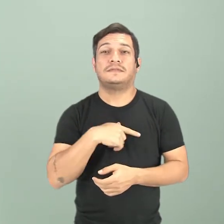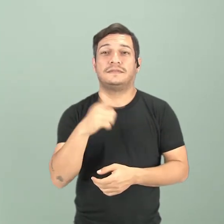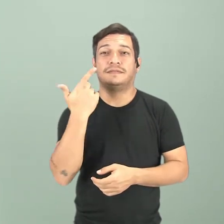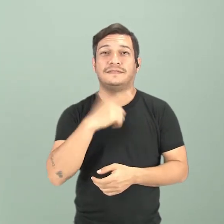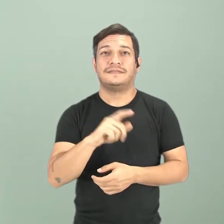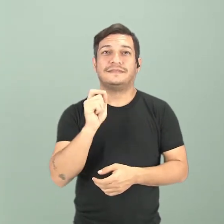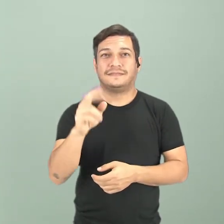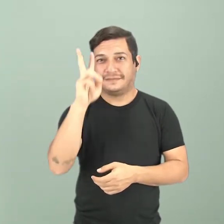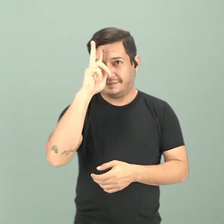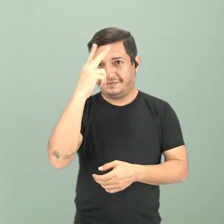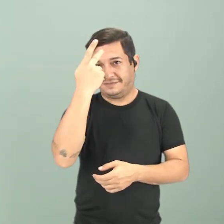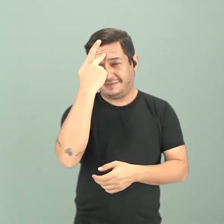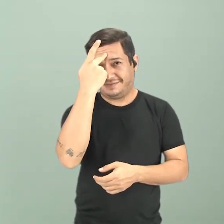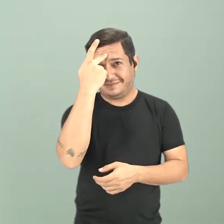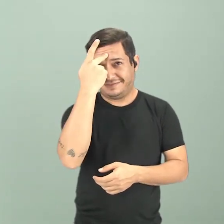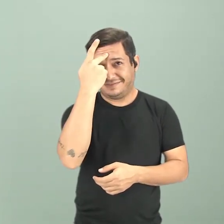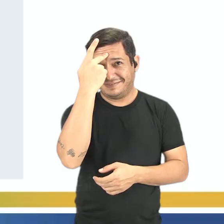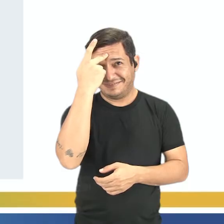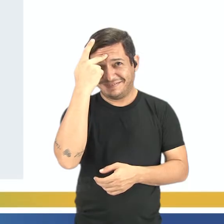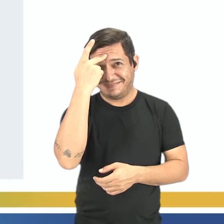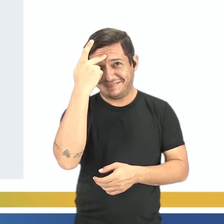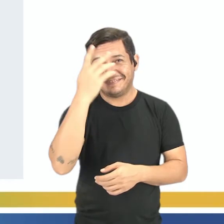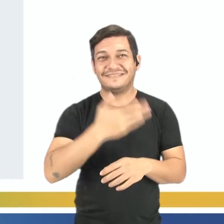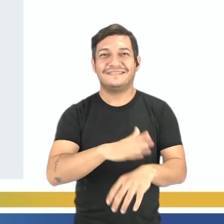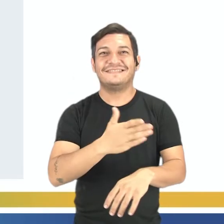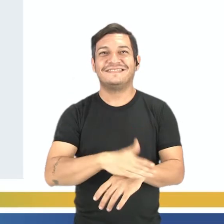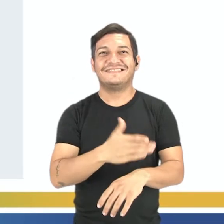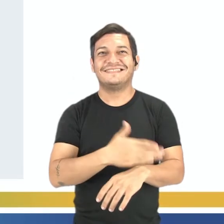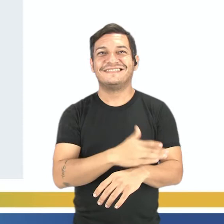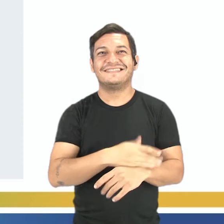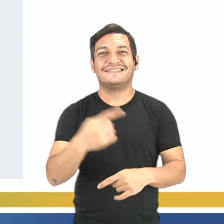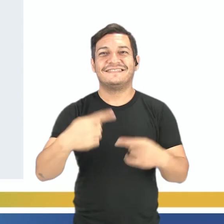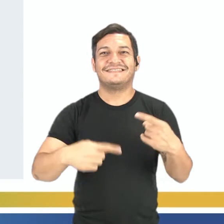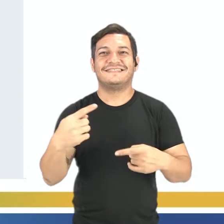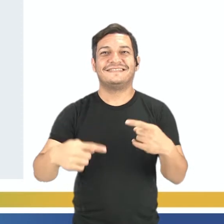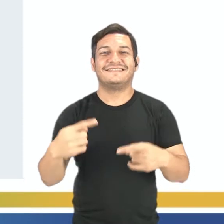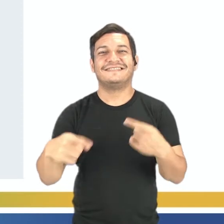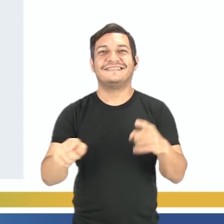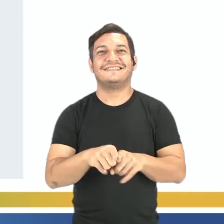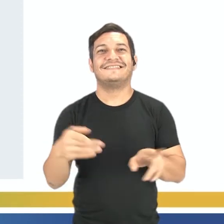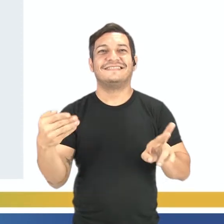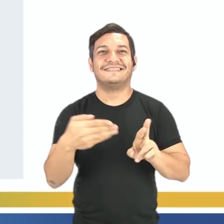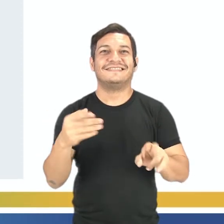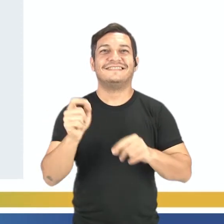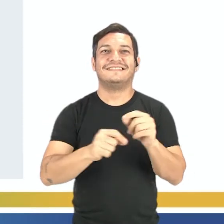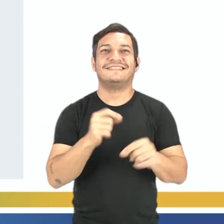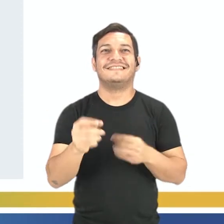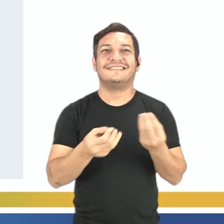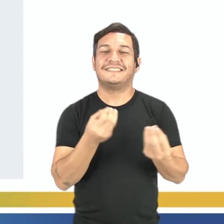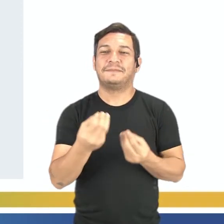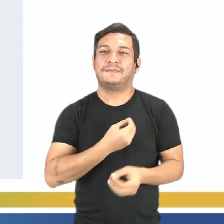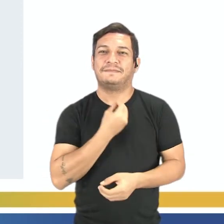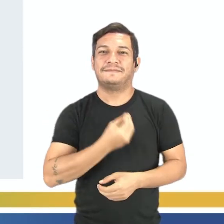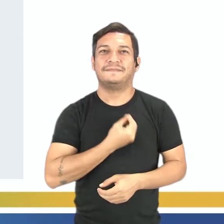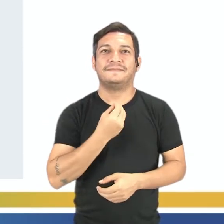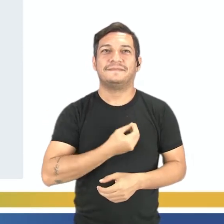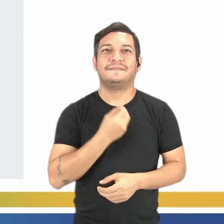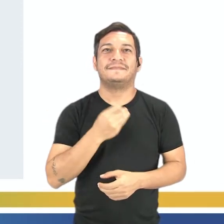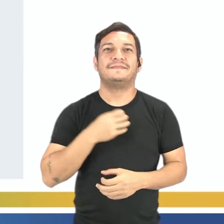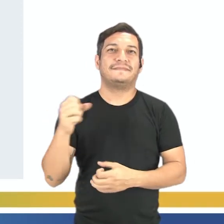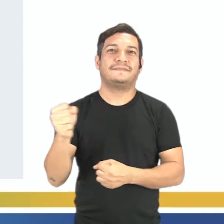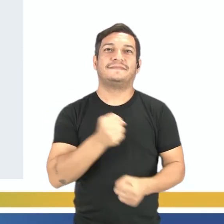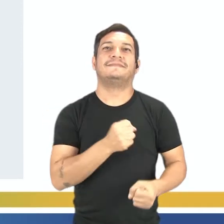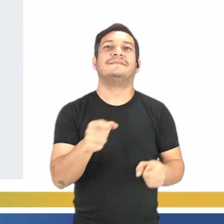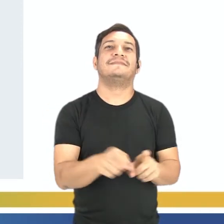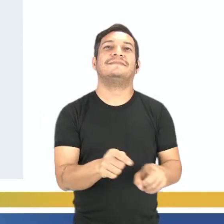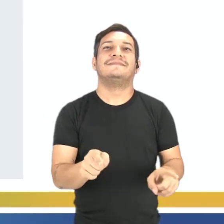como práticas políticas, referindo-se ao modo de participação no poder, aos